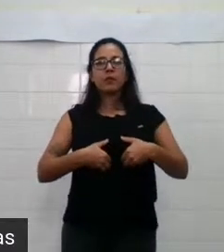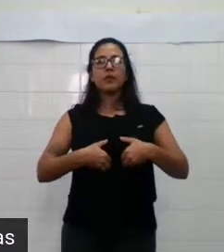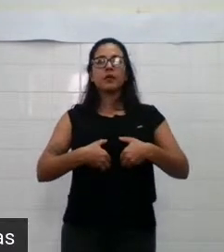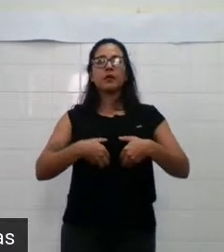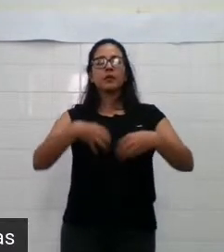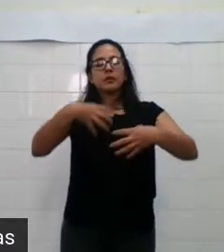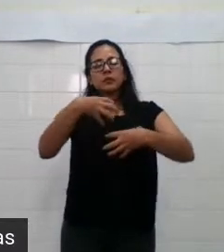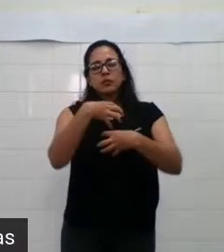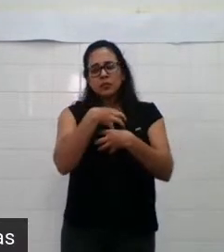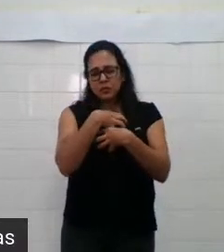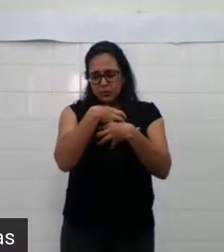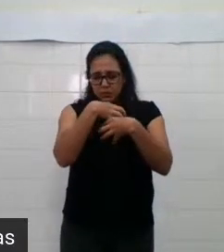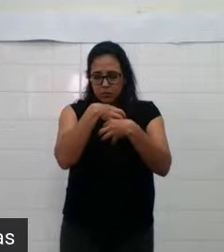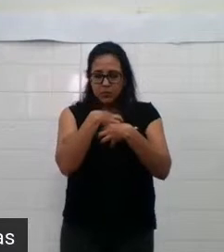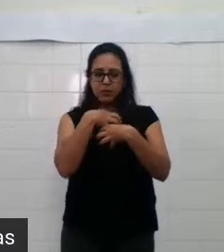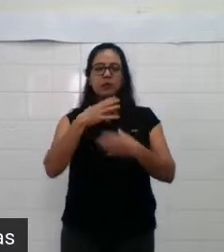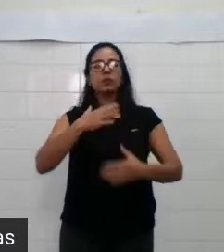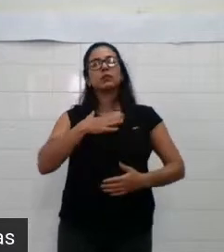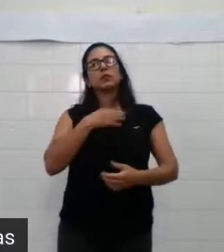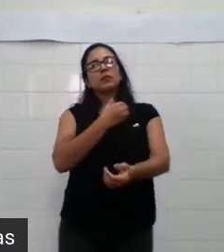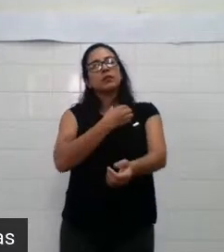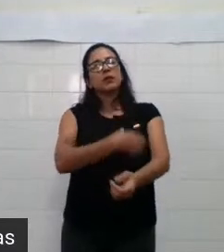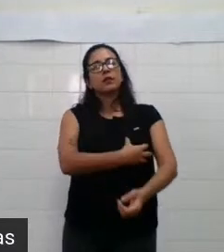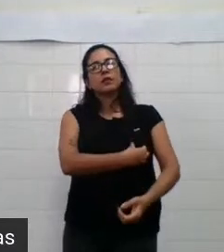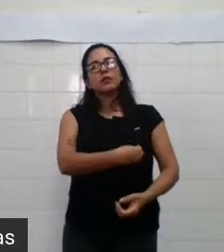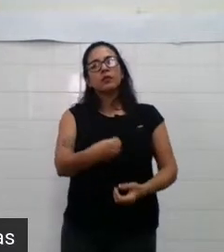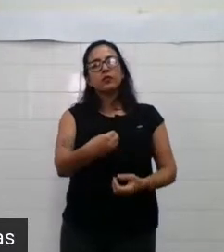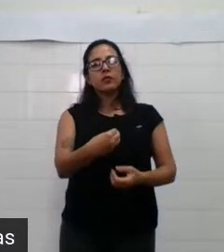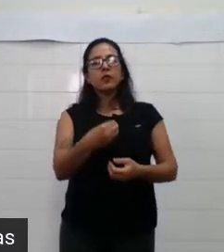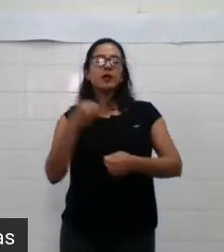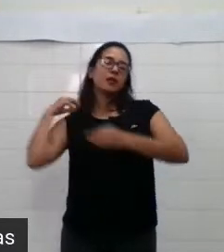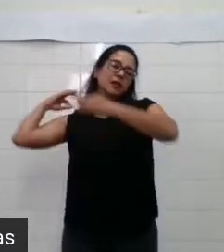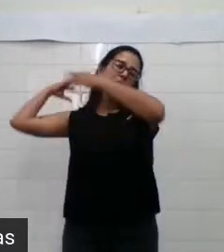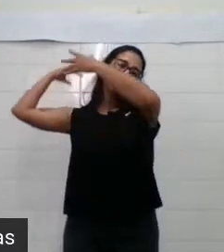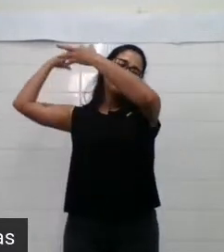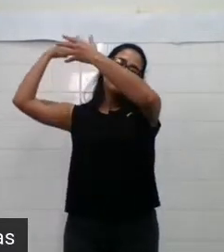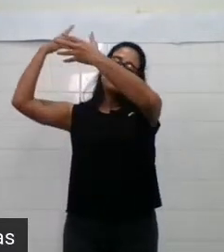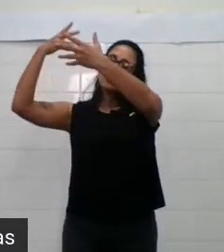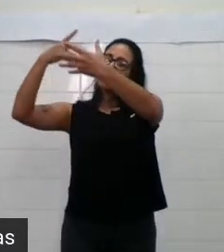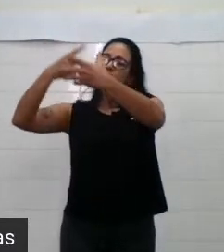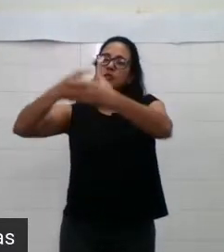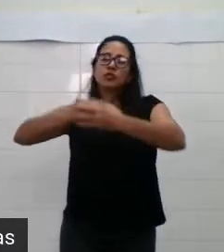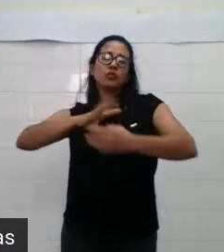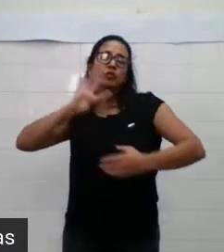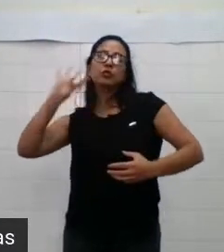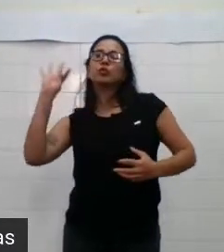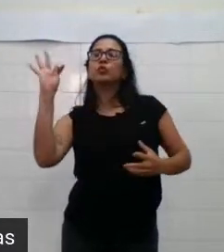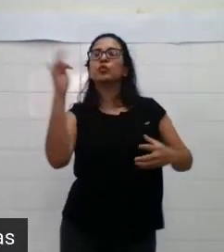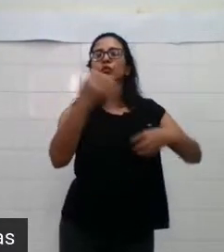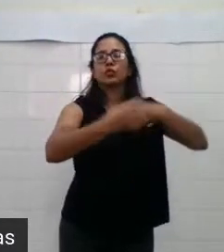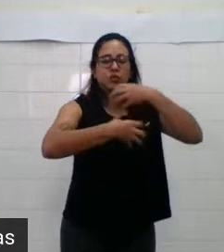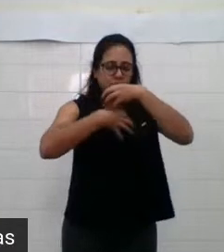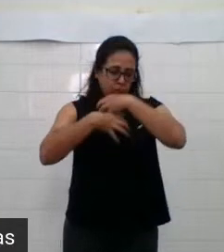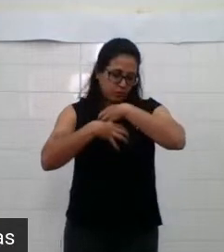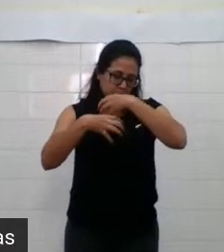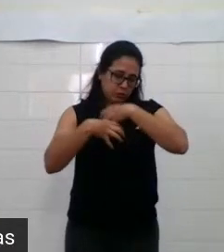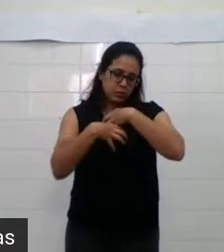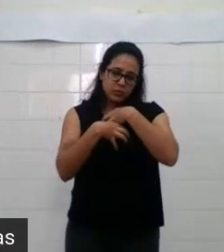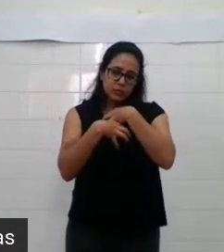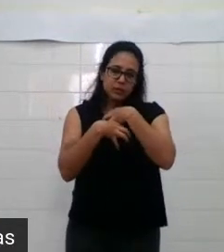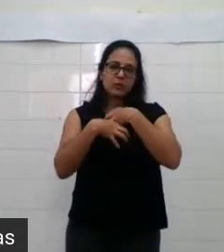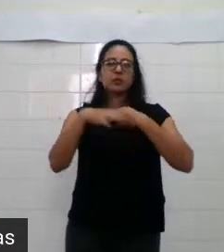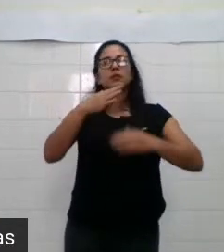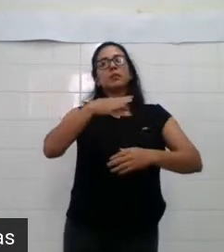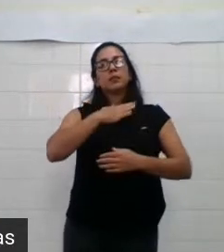minha filha recolhe todas as vozes em si, as vozes